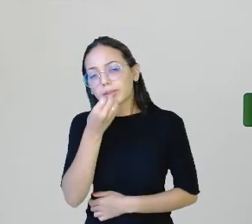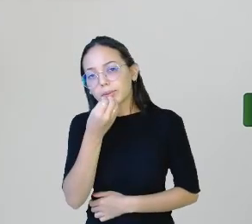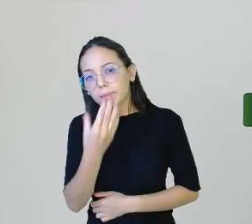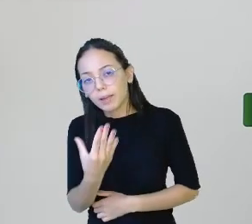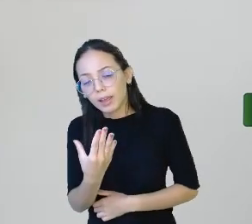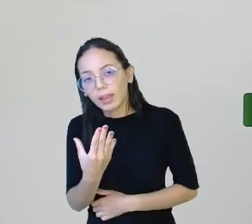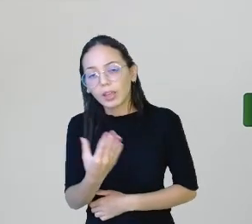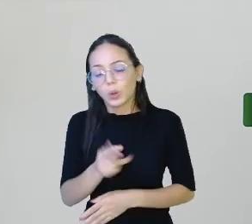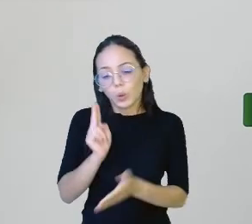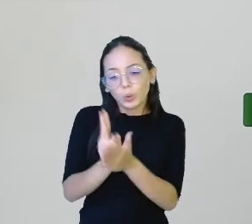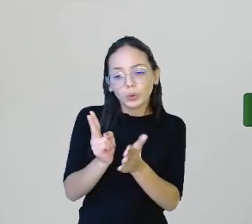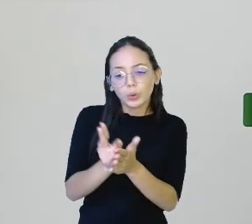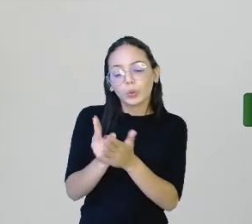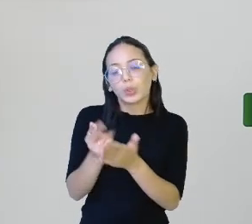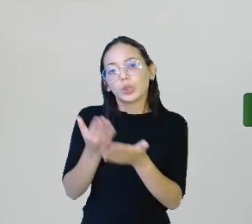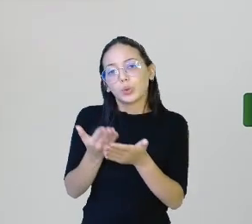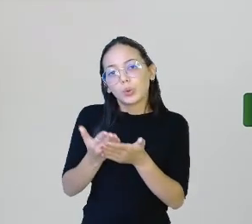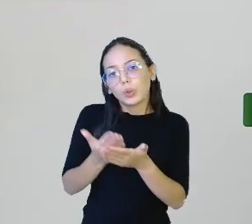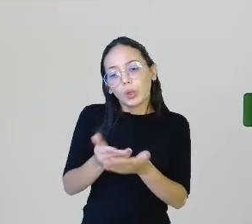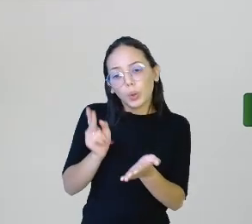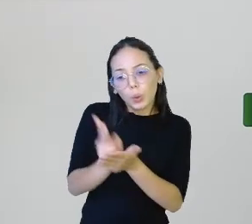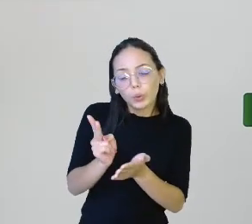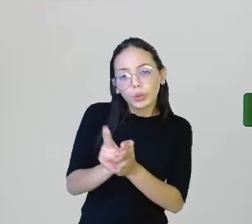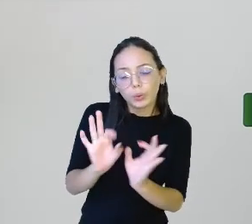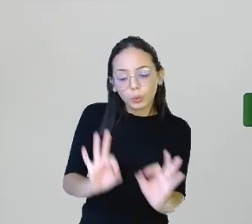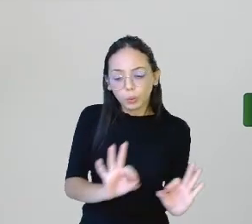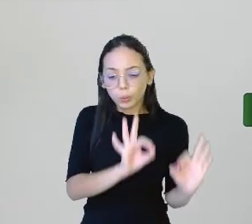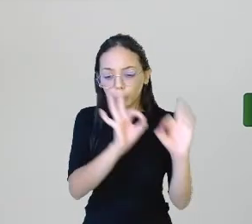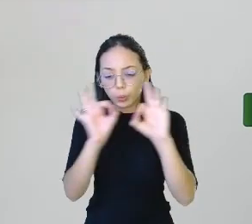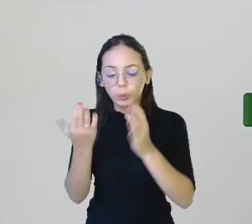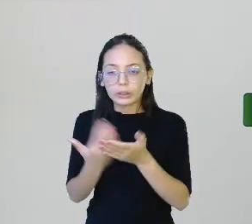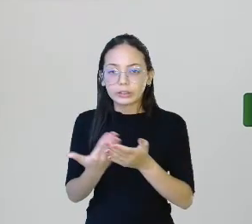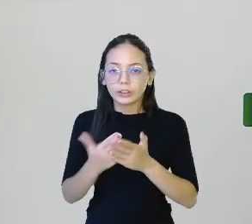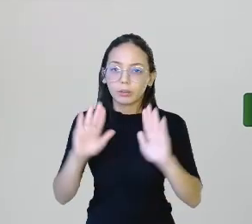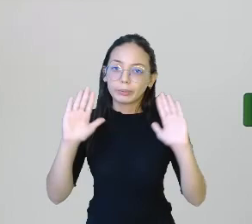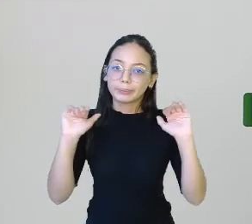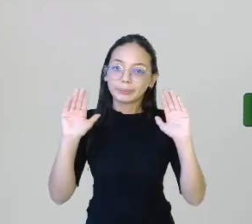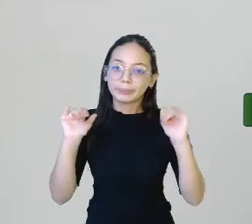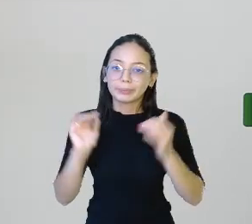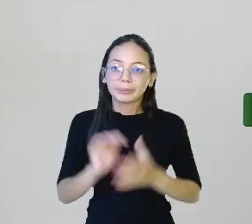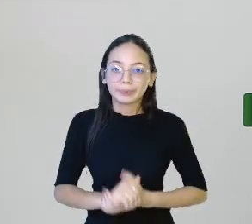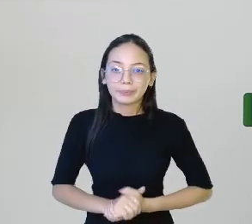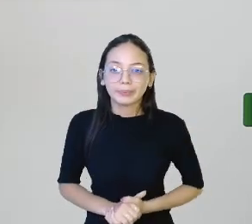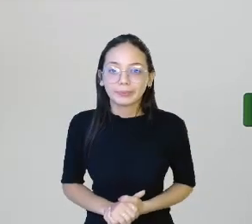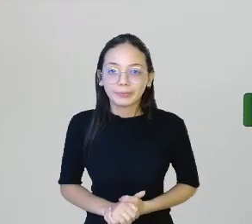continuem estudando, continuem assistindo às aulas e até a próxima. Tchau, tchau!